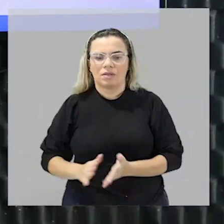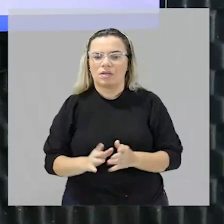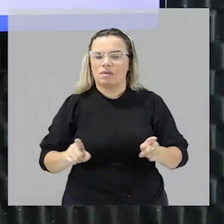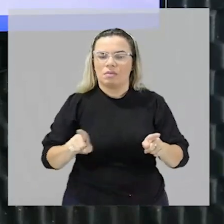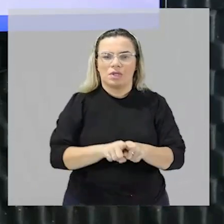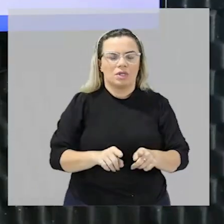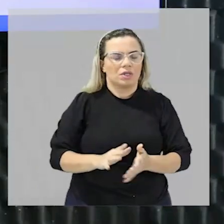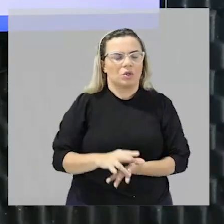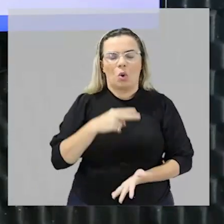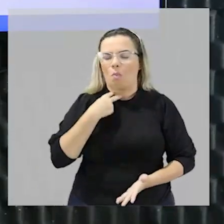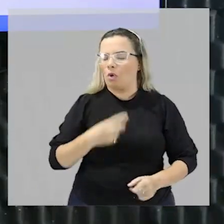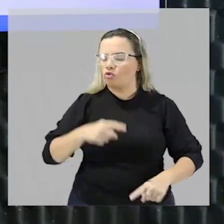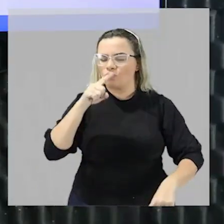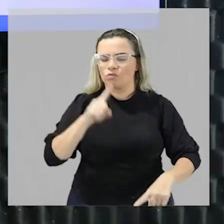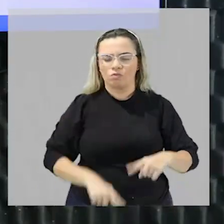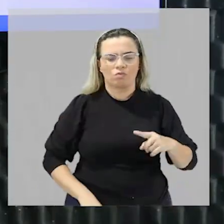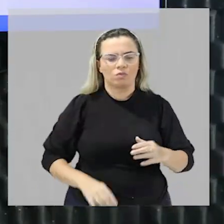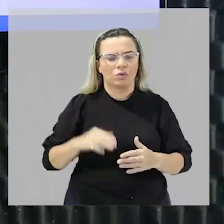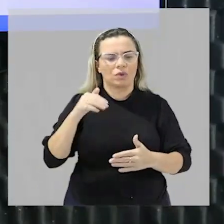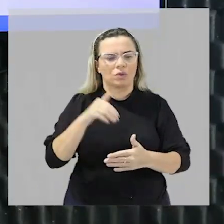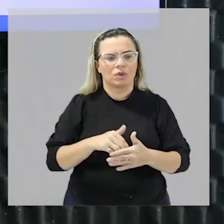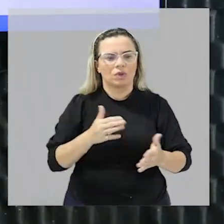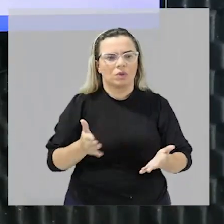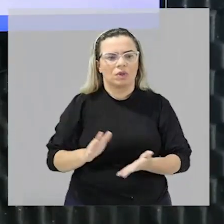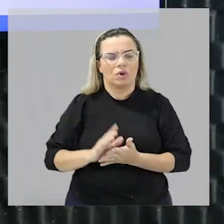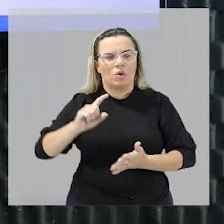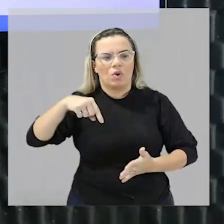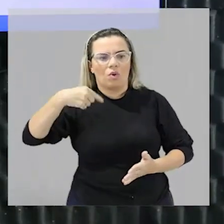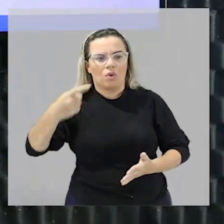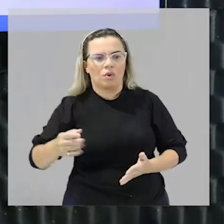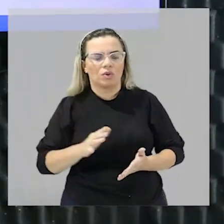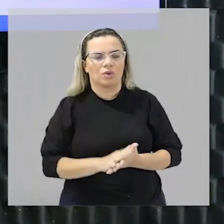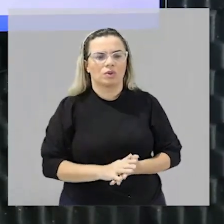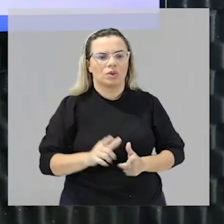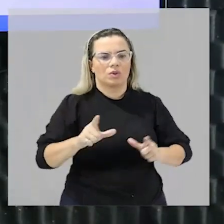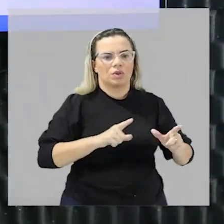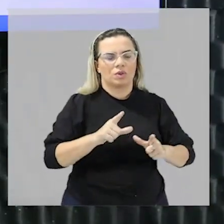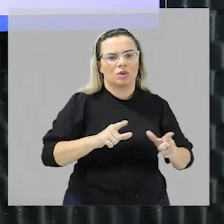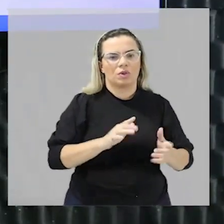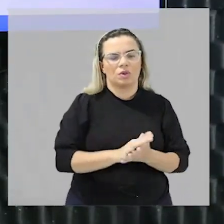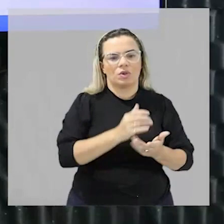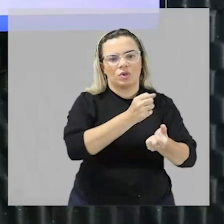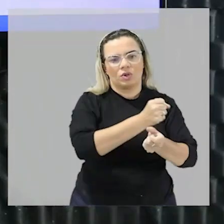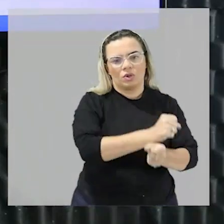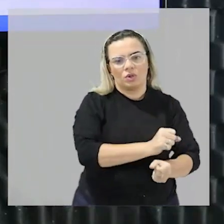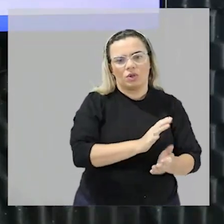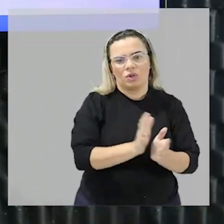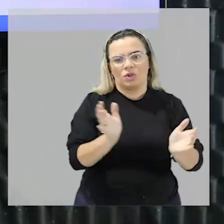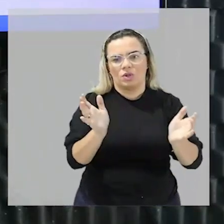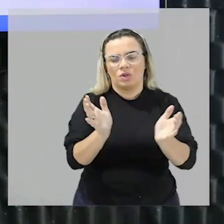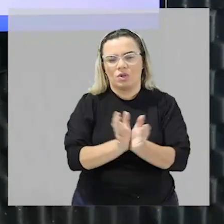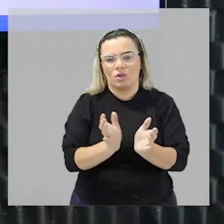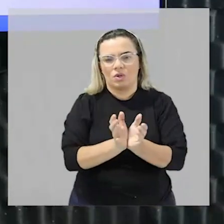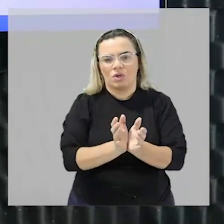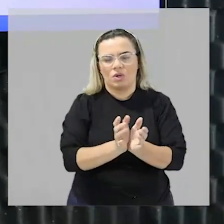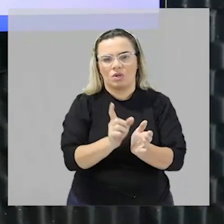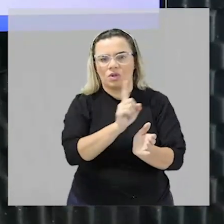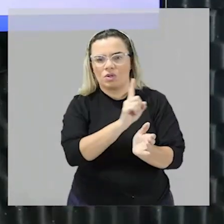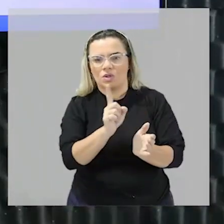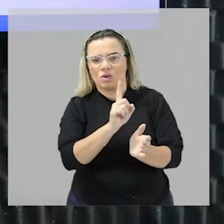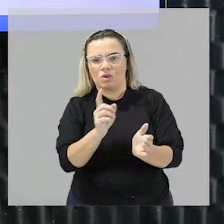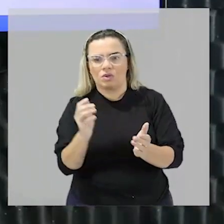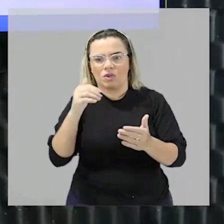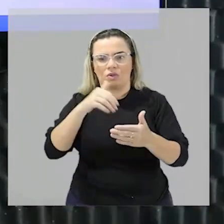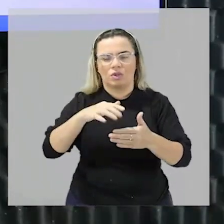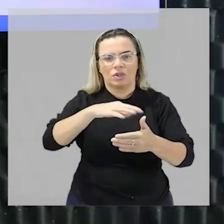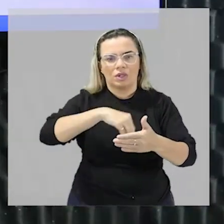não pode votar. Outra coisa, os criados de servir, em cuja classe não entram os guardas-livros, os